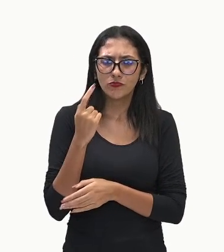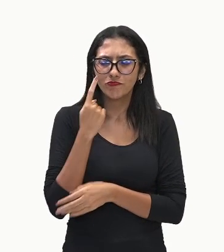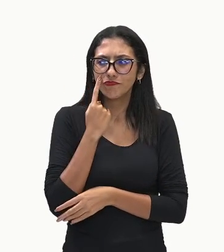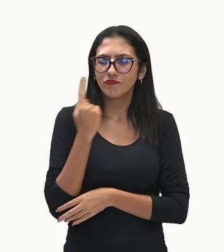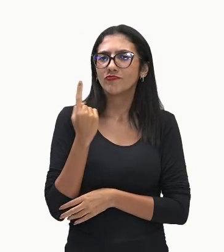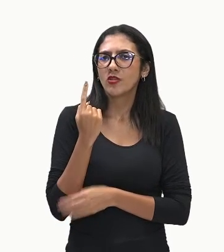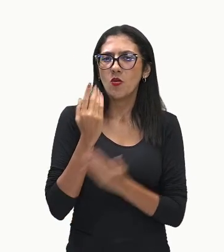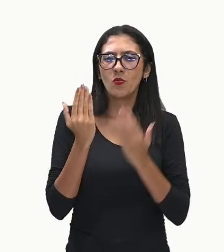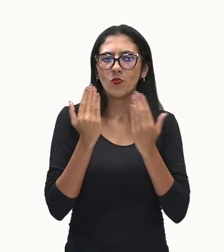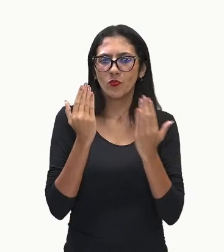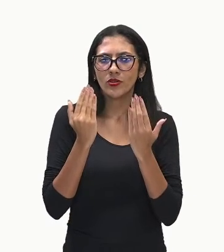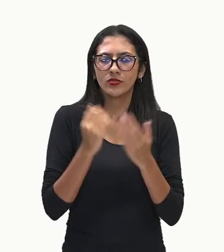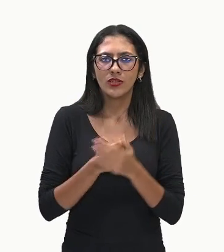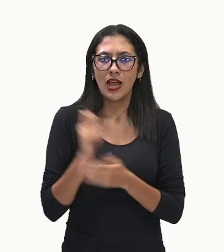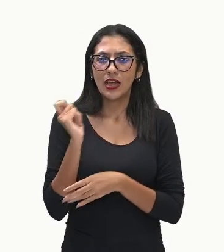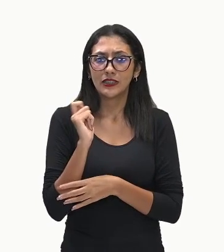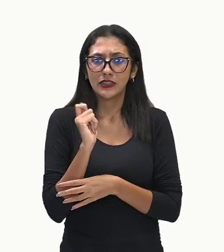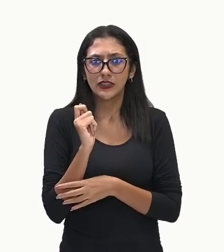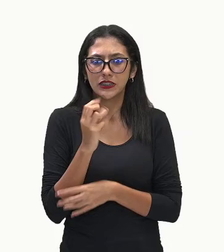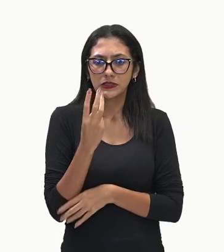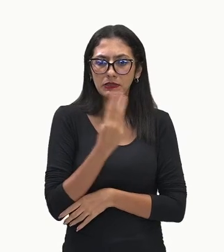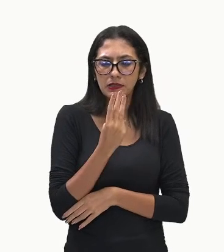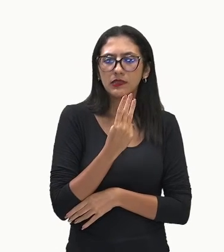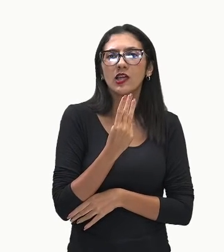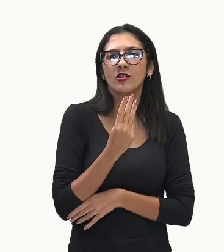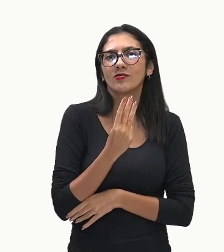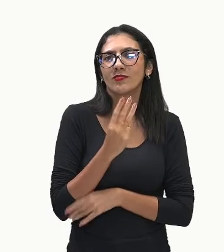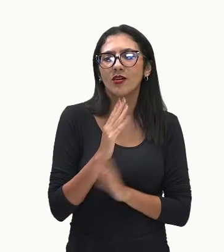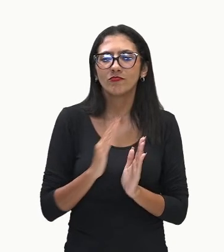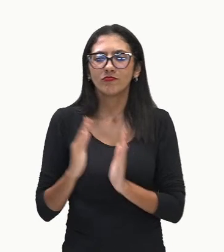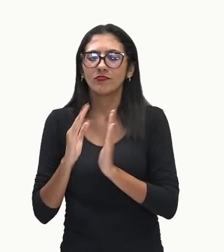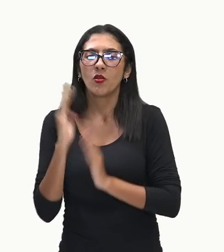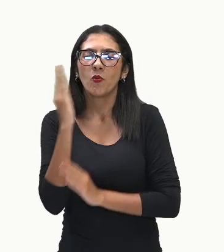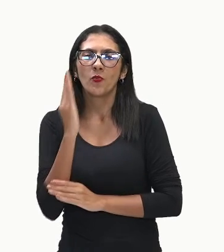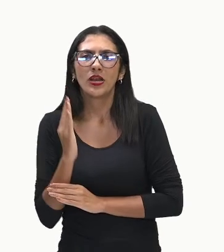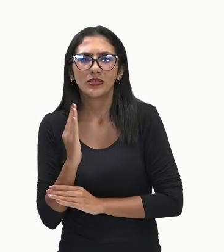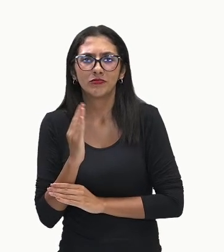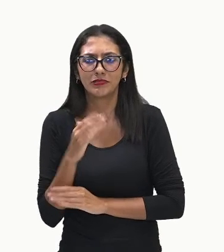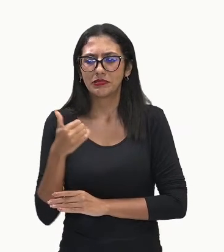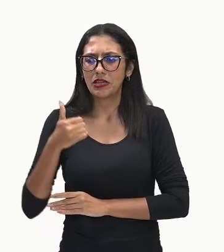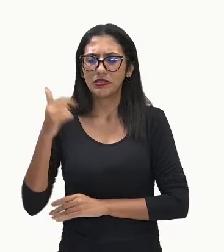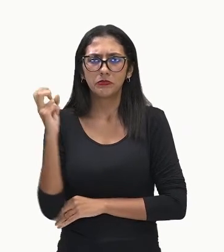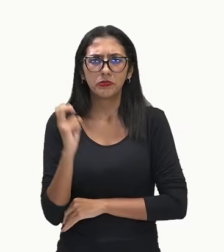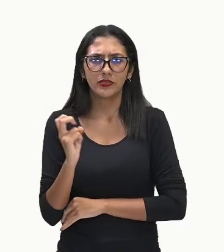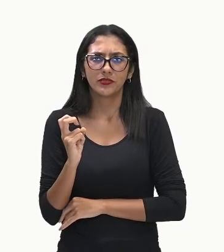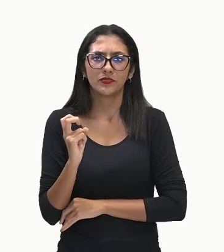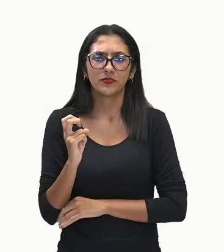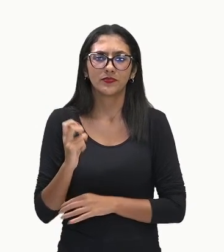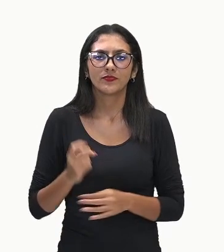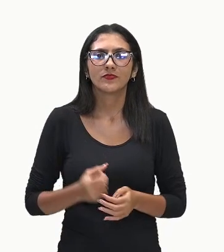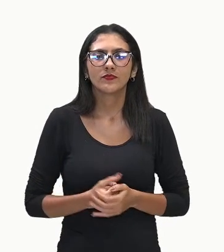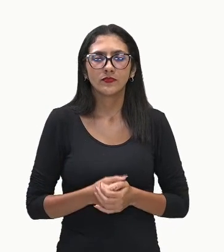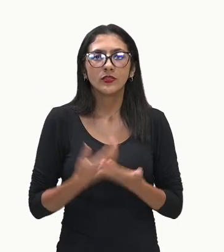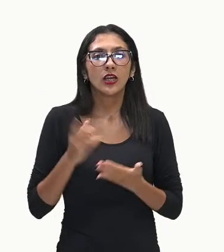Está em terceiro lugar e o Brasil aqui se apresenta na 15ª posição. Então, essa